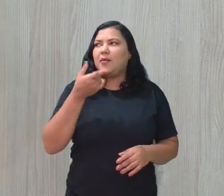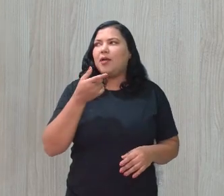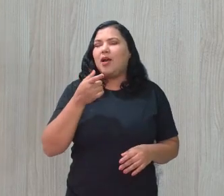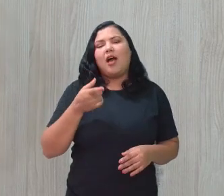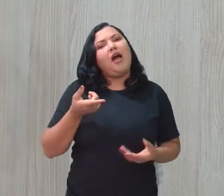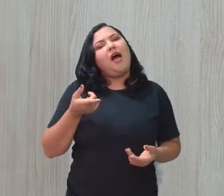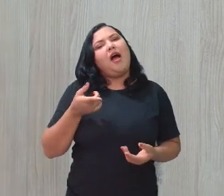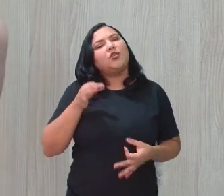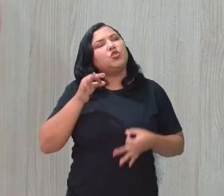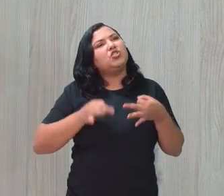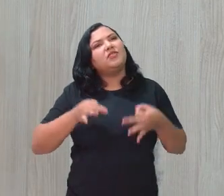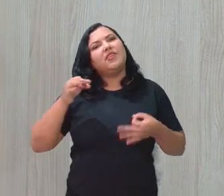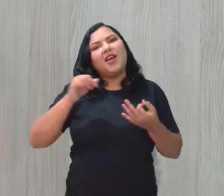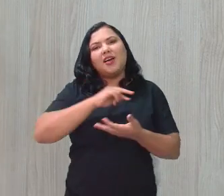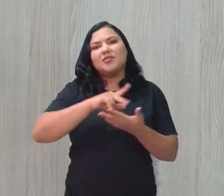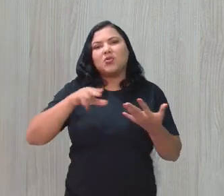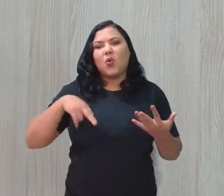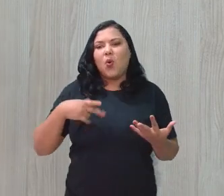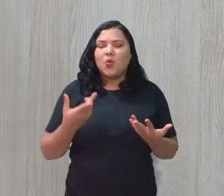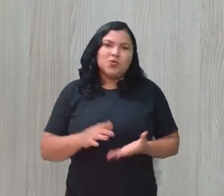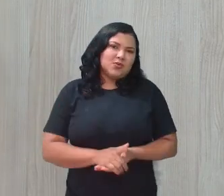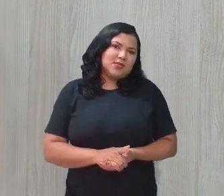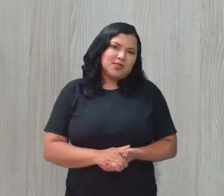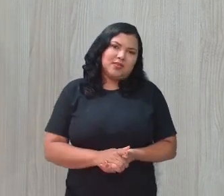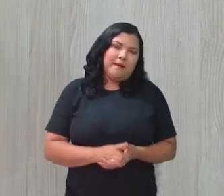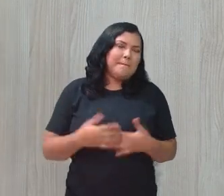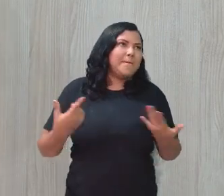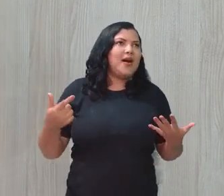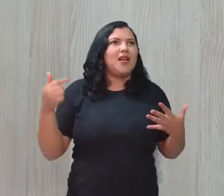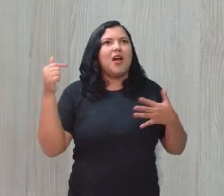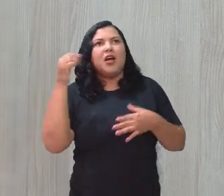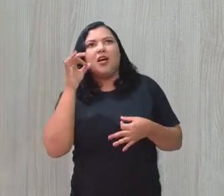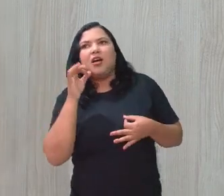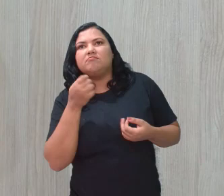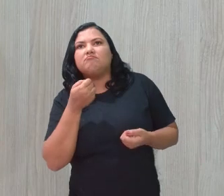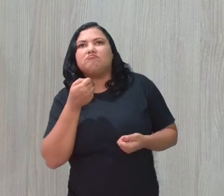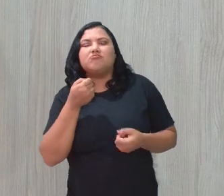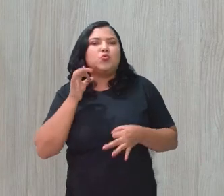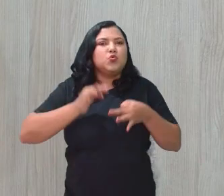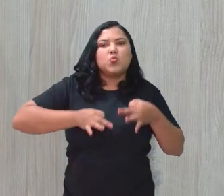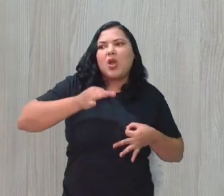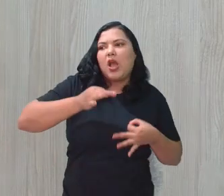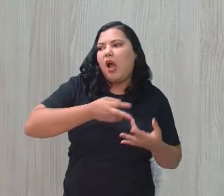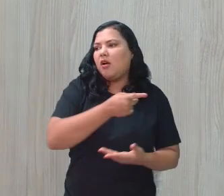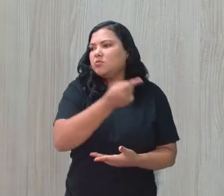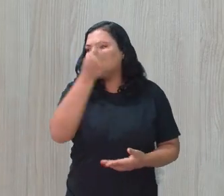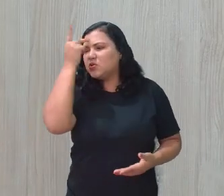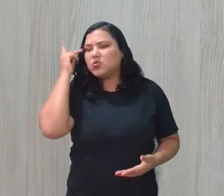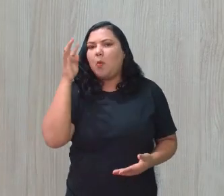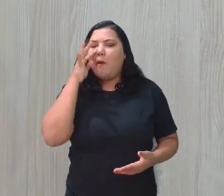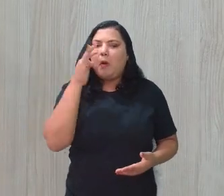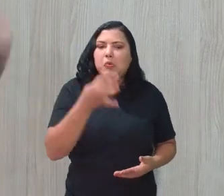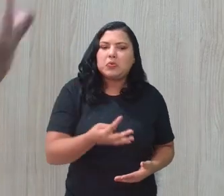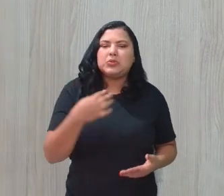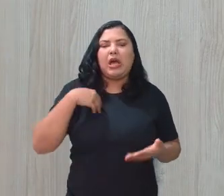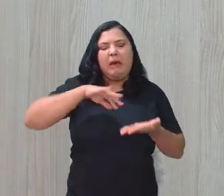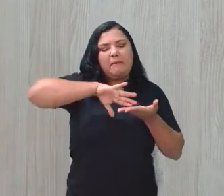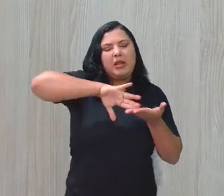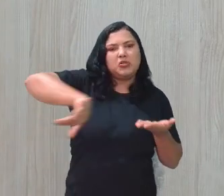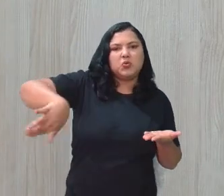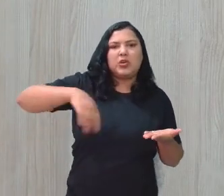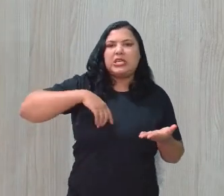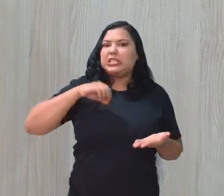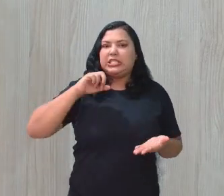uma justificativa para discriminar, para julgar, né, para excluir. Se fugir